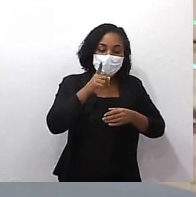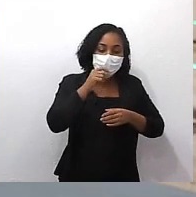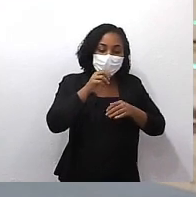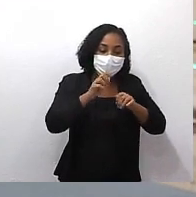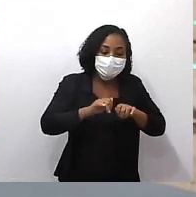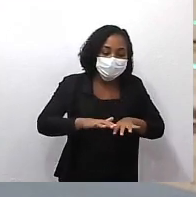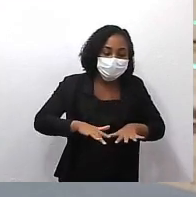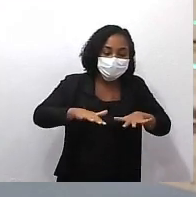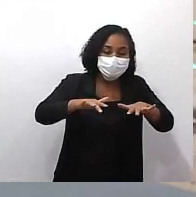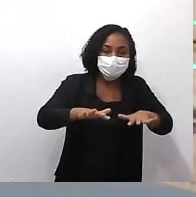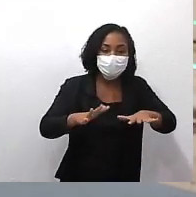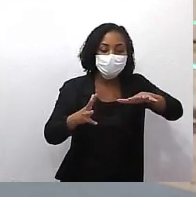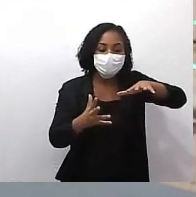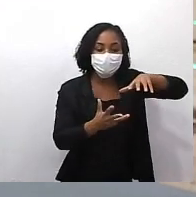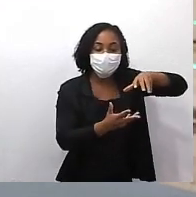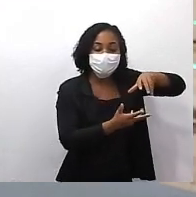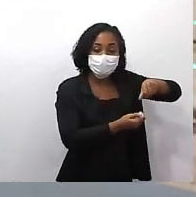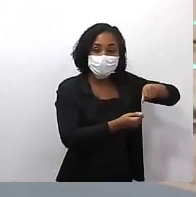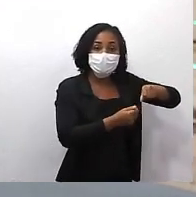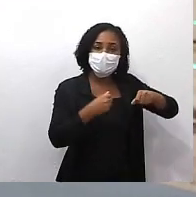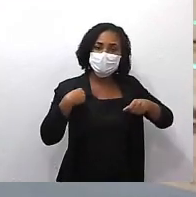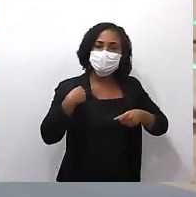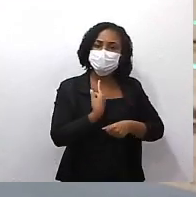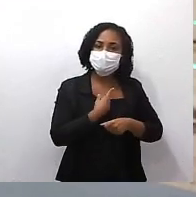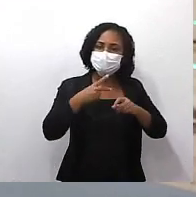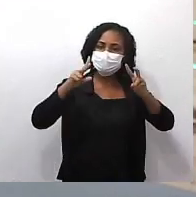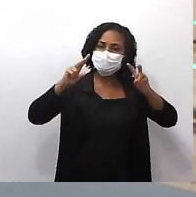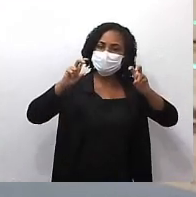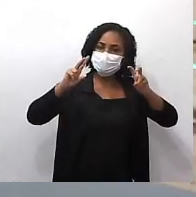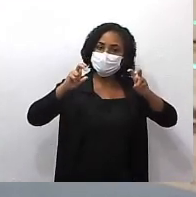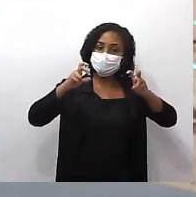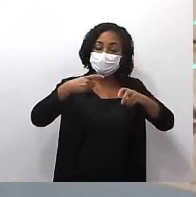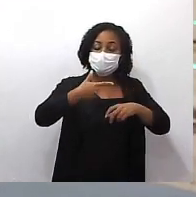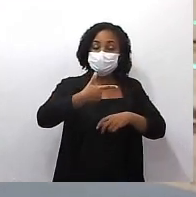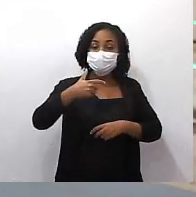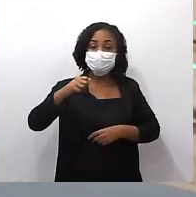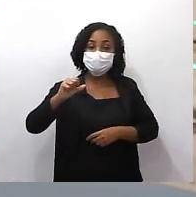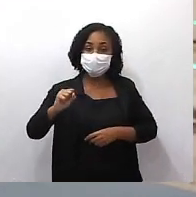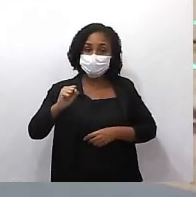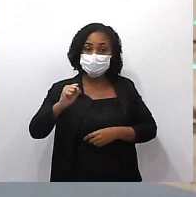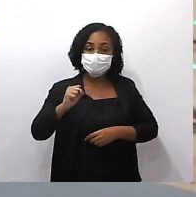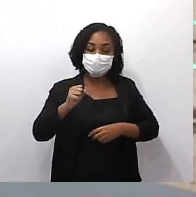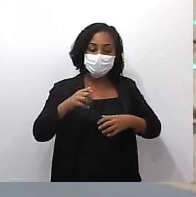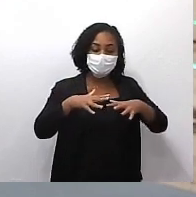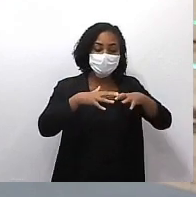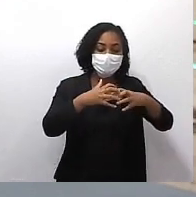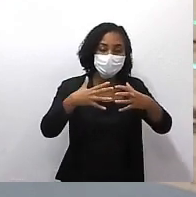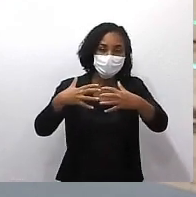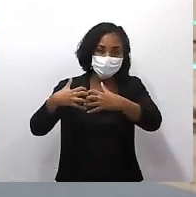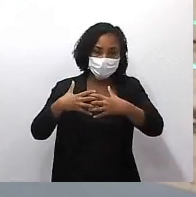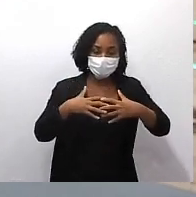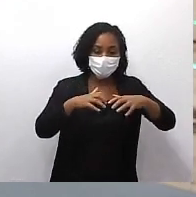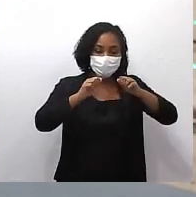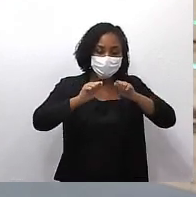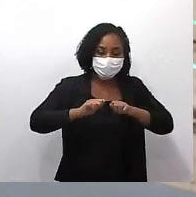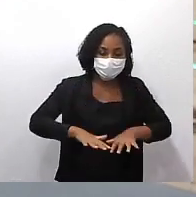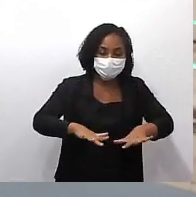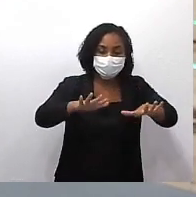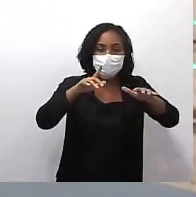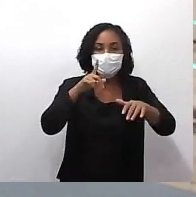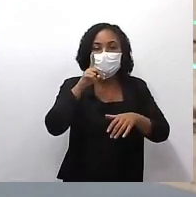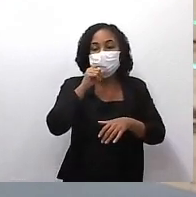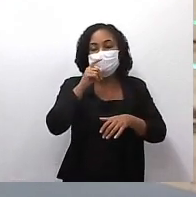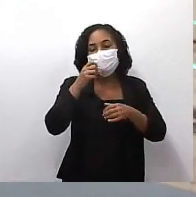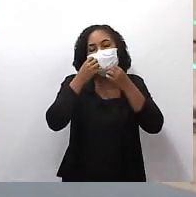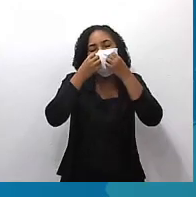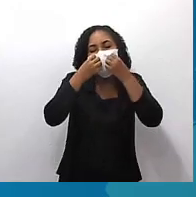no nosso planeta, onde a gente vai ter o nosso tema da aula 28, redes de drenagem e bacias hidrográficas.